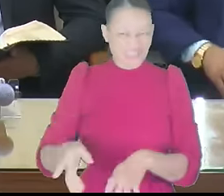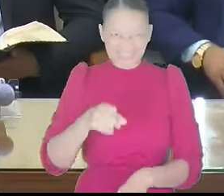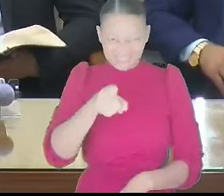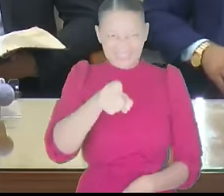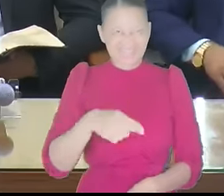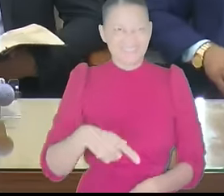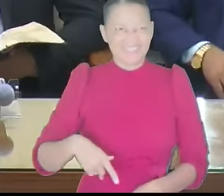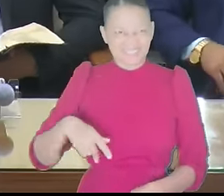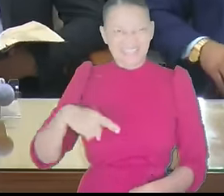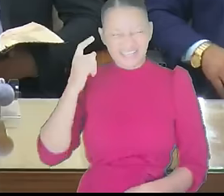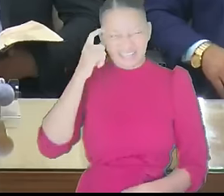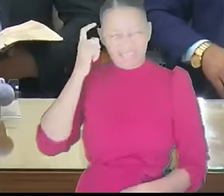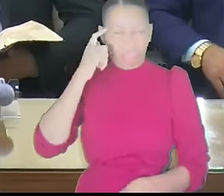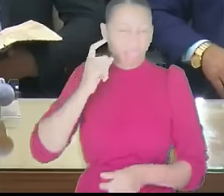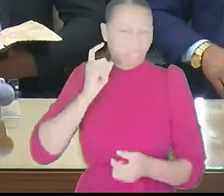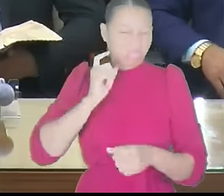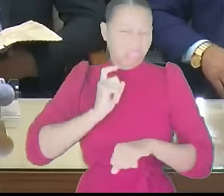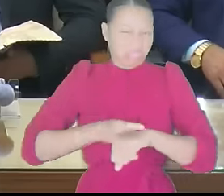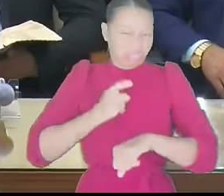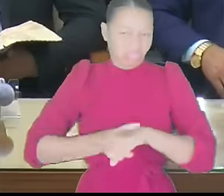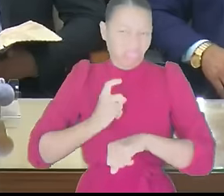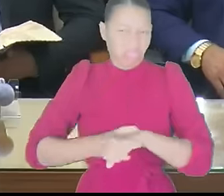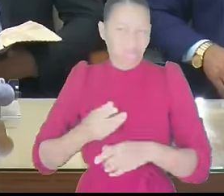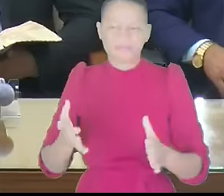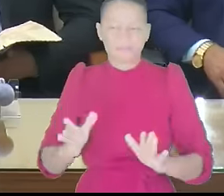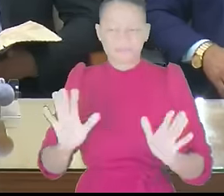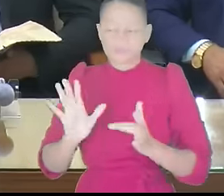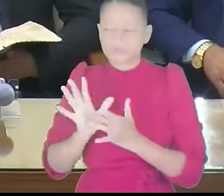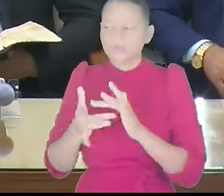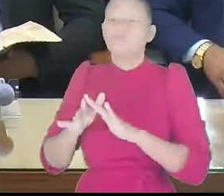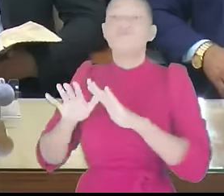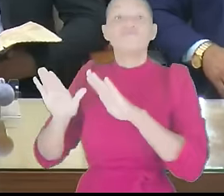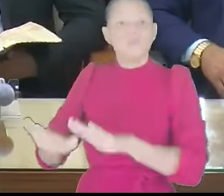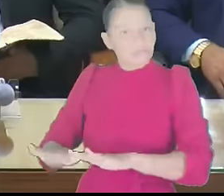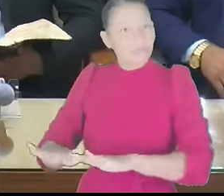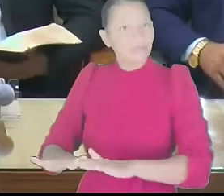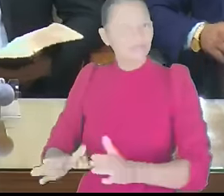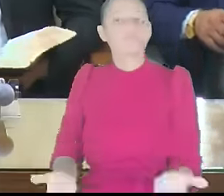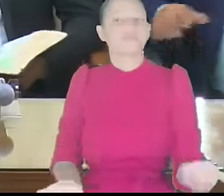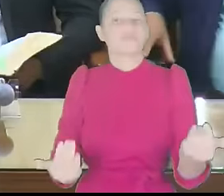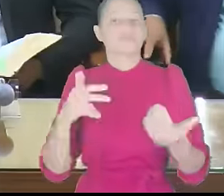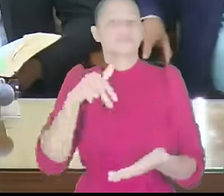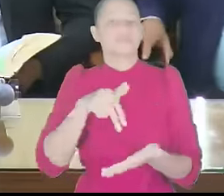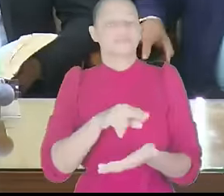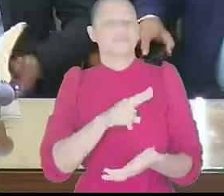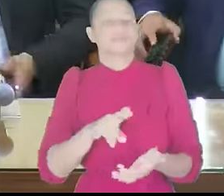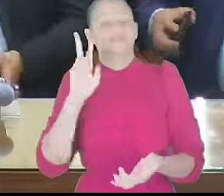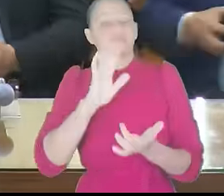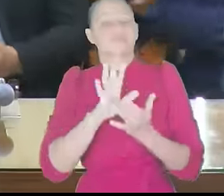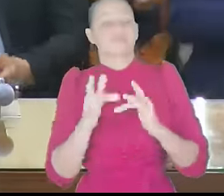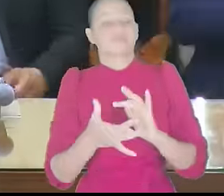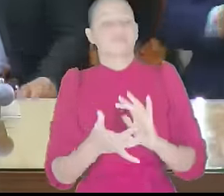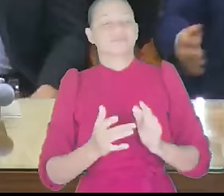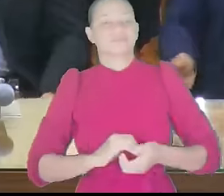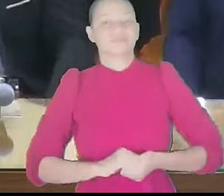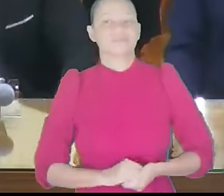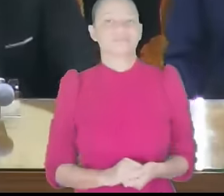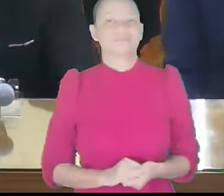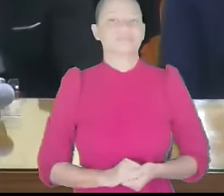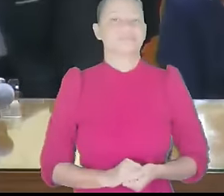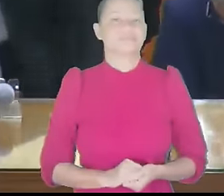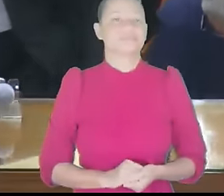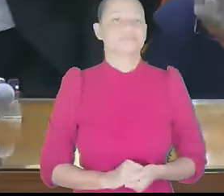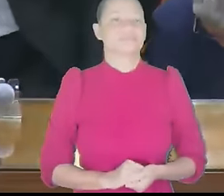essas cabecinhas ocas que tem hoje. Mas Jesus disse, não, fique lá. Vamos ficar de pé em nome do Senhor Jesus.